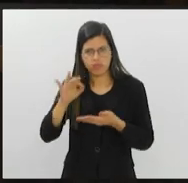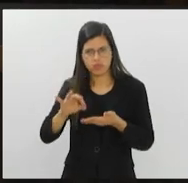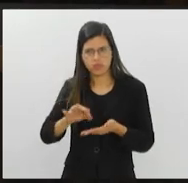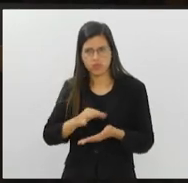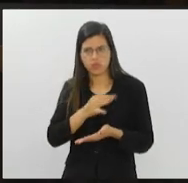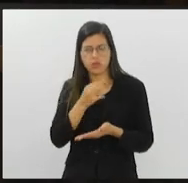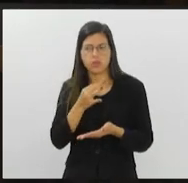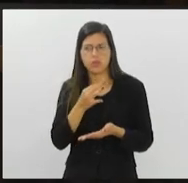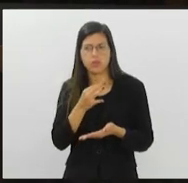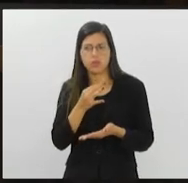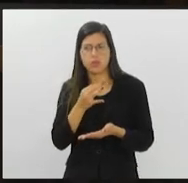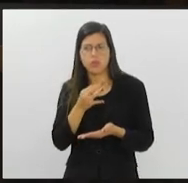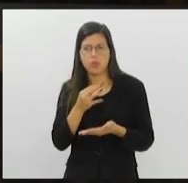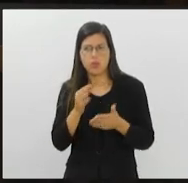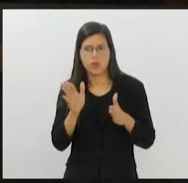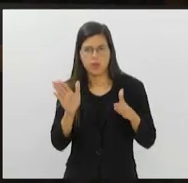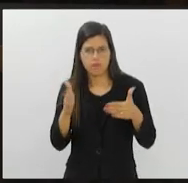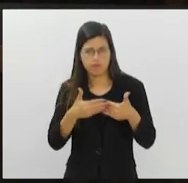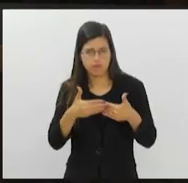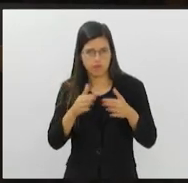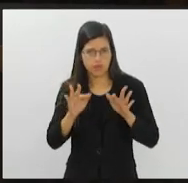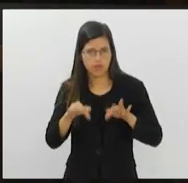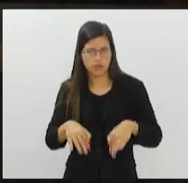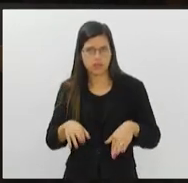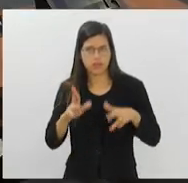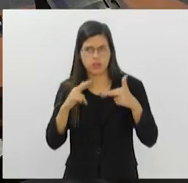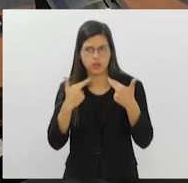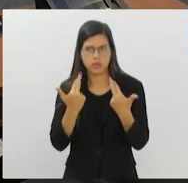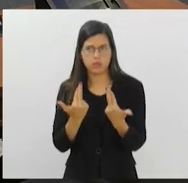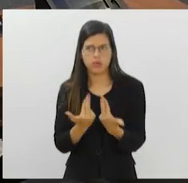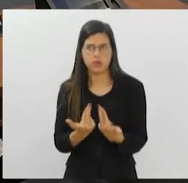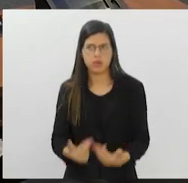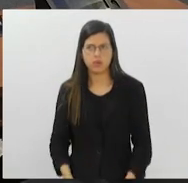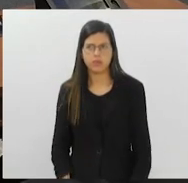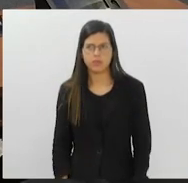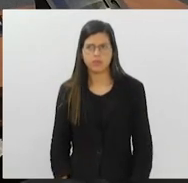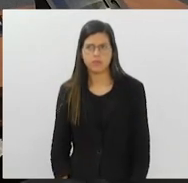oradores inscritos, está encerrada a sessão.